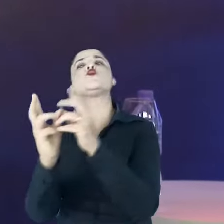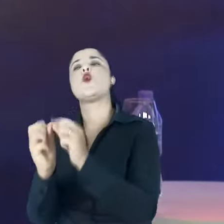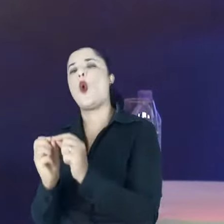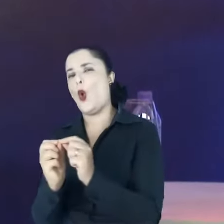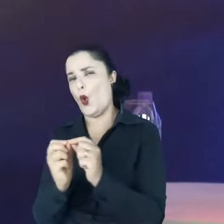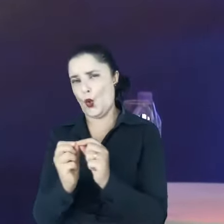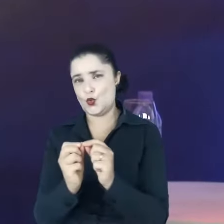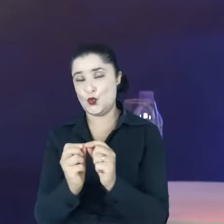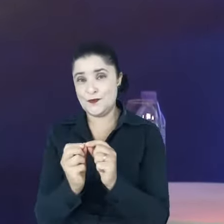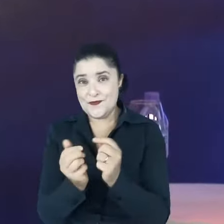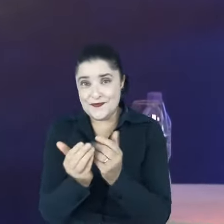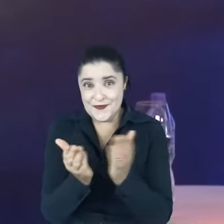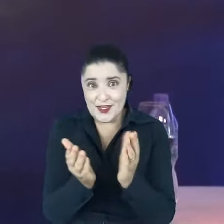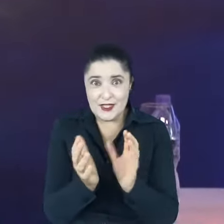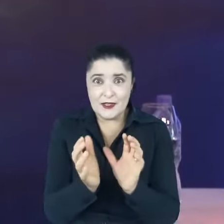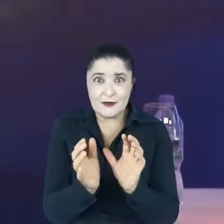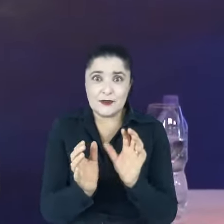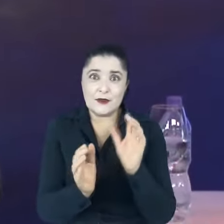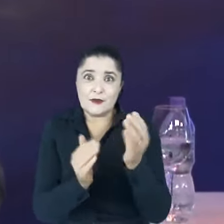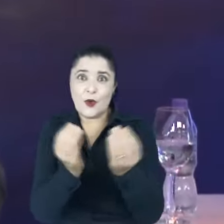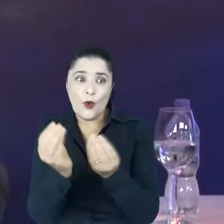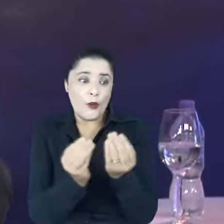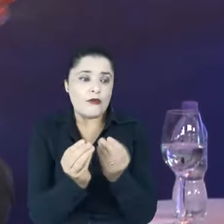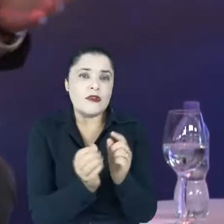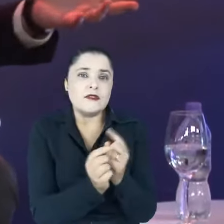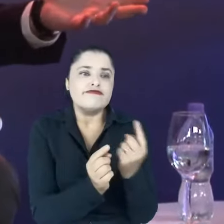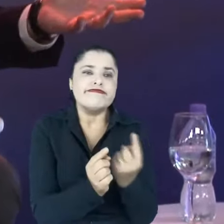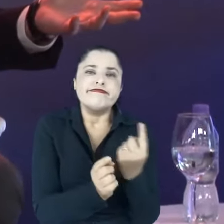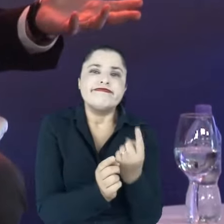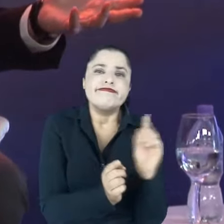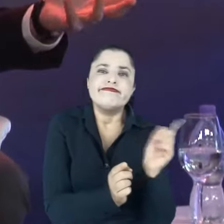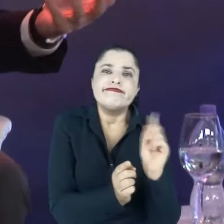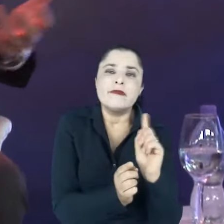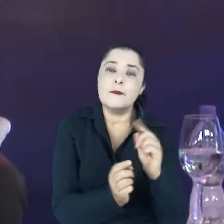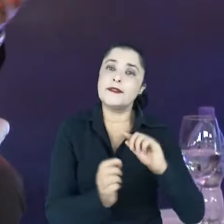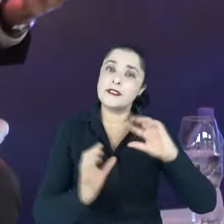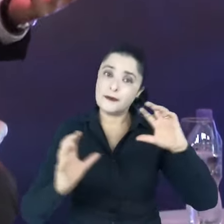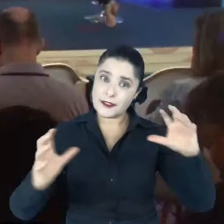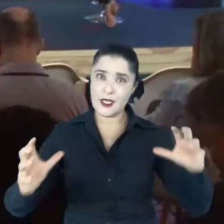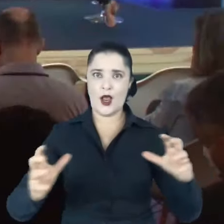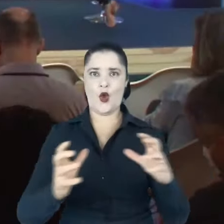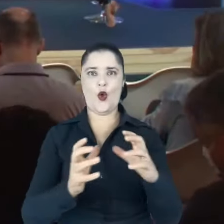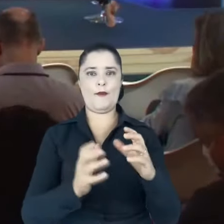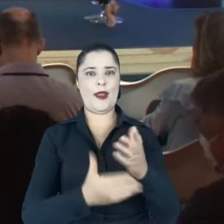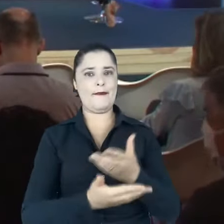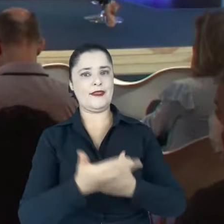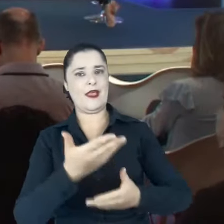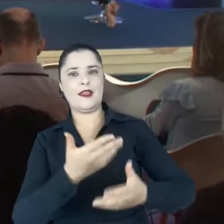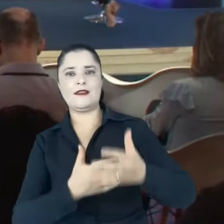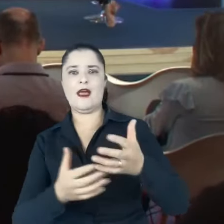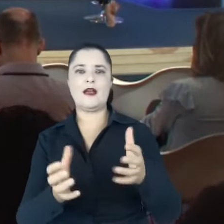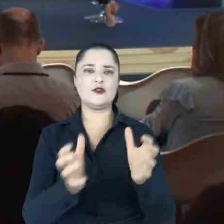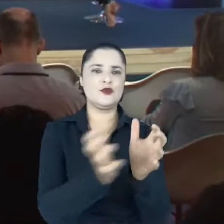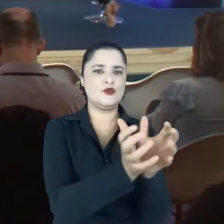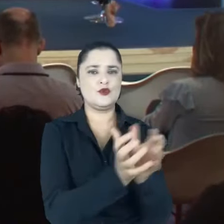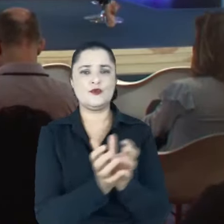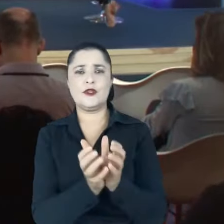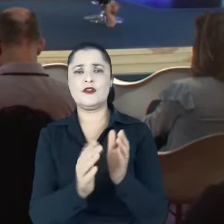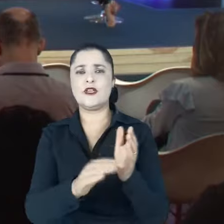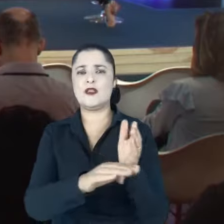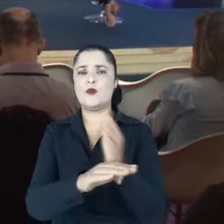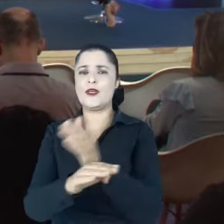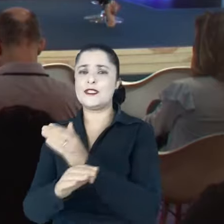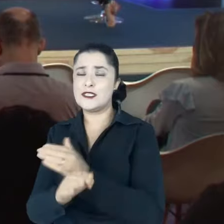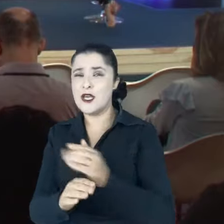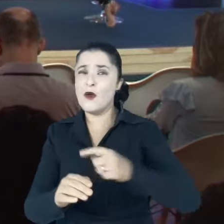colocado, chain to change. Então, a complementariedade das nossas atuações é que vão propor,